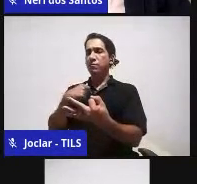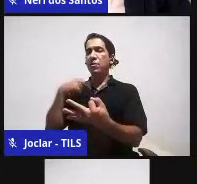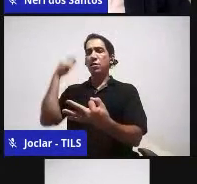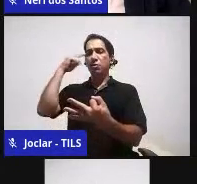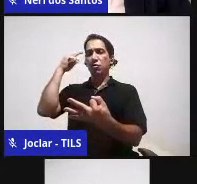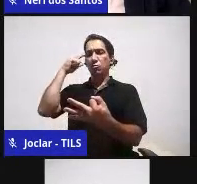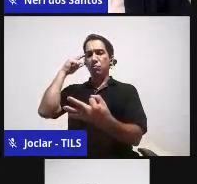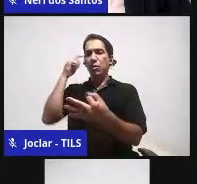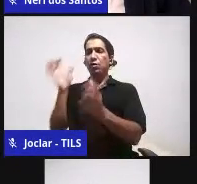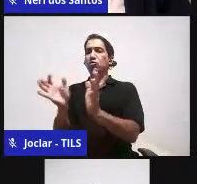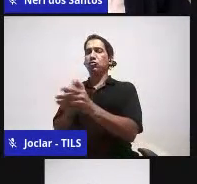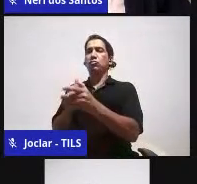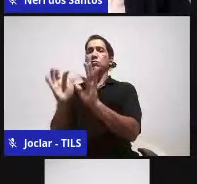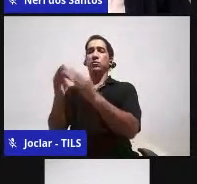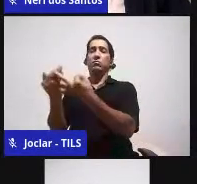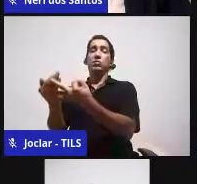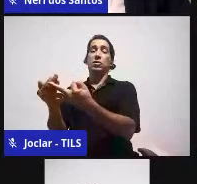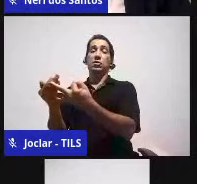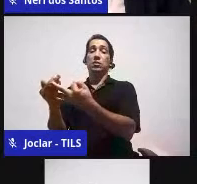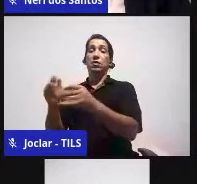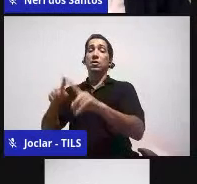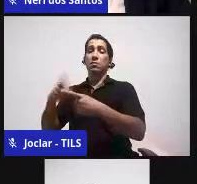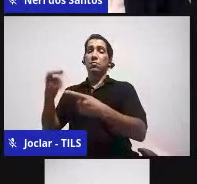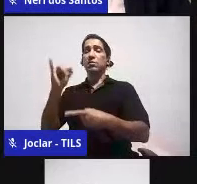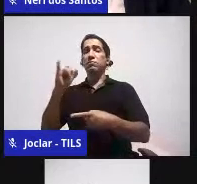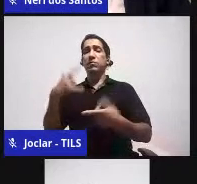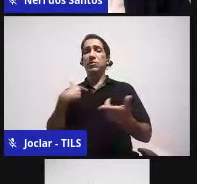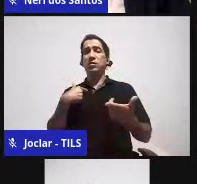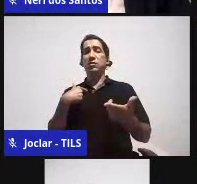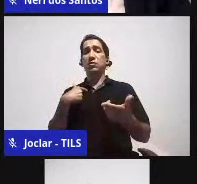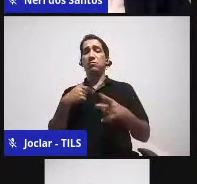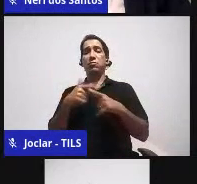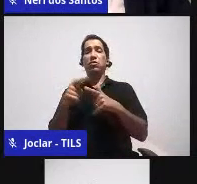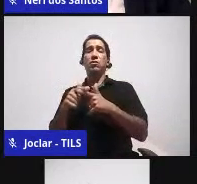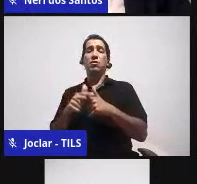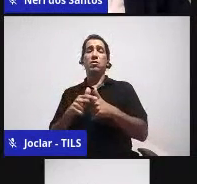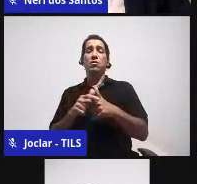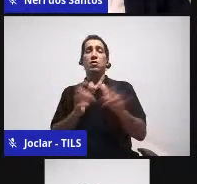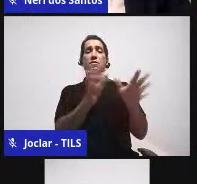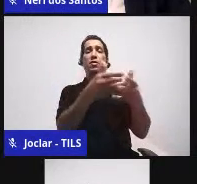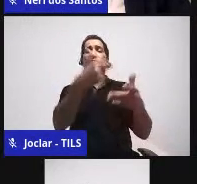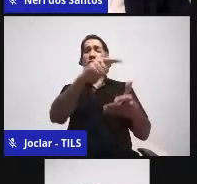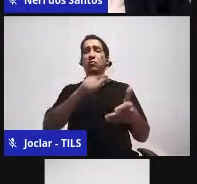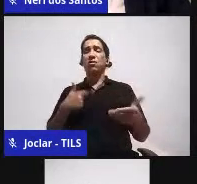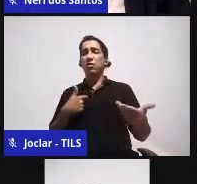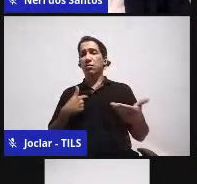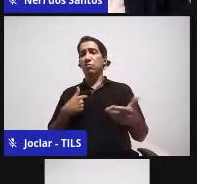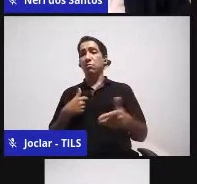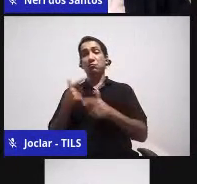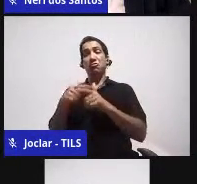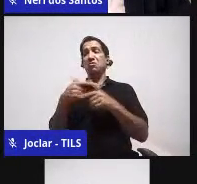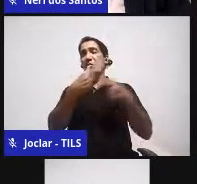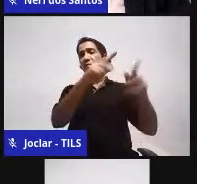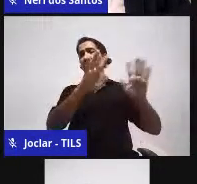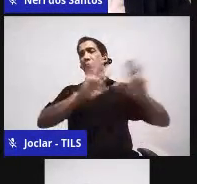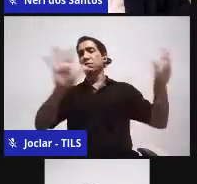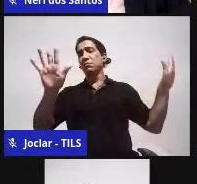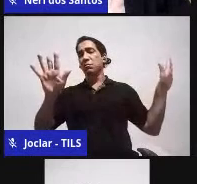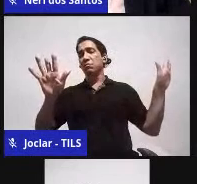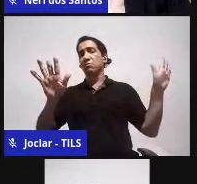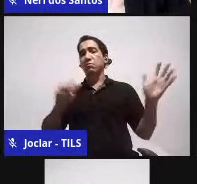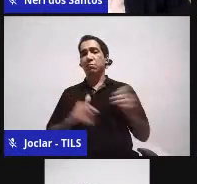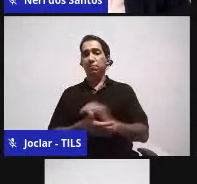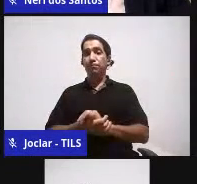de figura. Eu acho que a gente tem muito espaço para avançar, tem muito espaço para